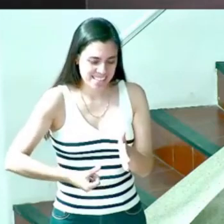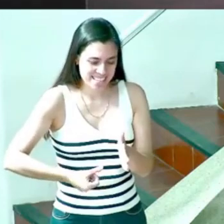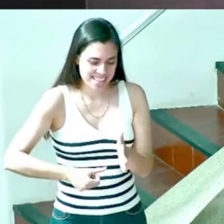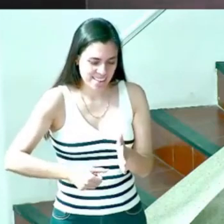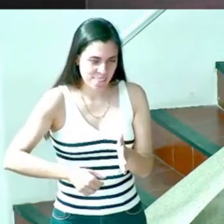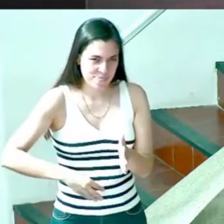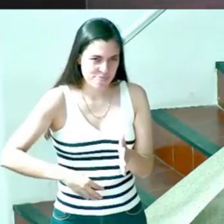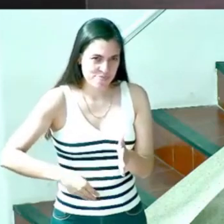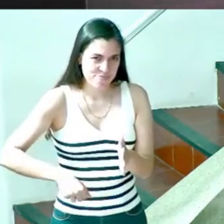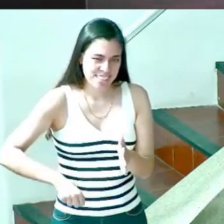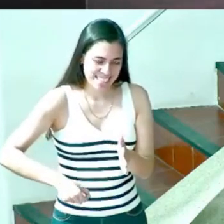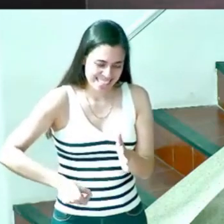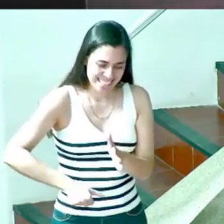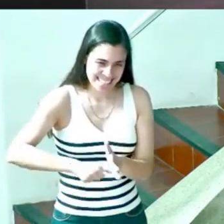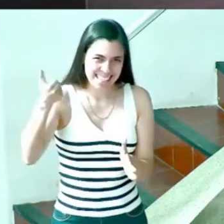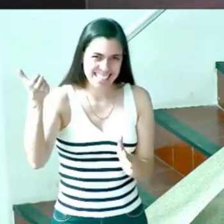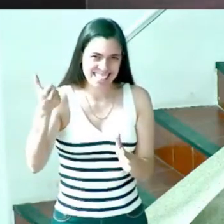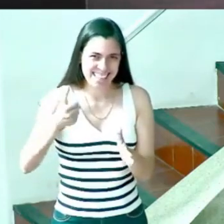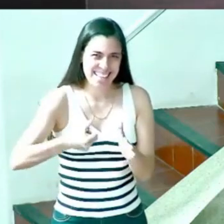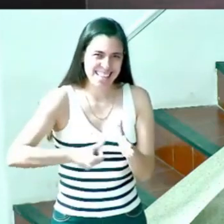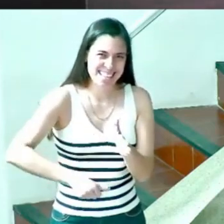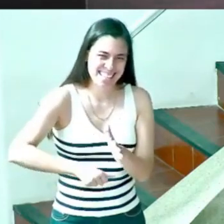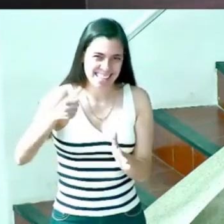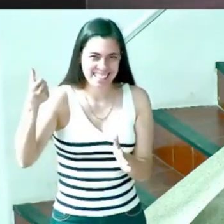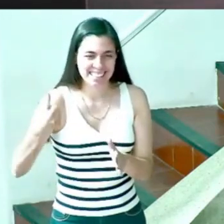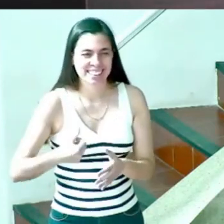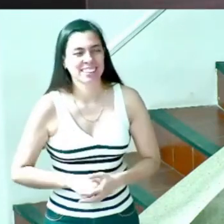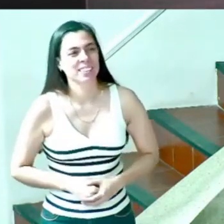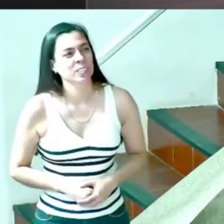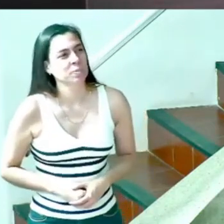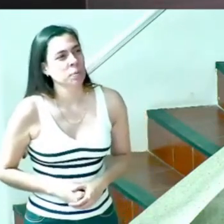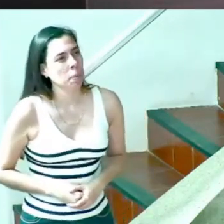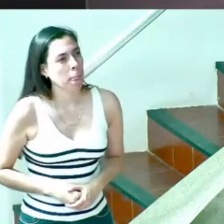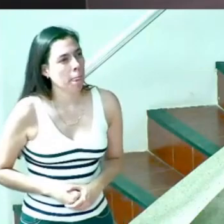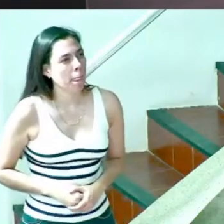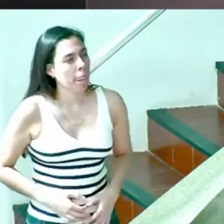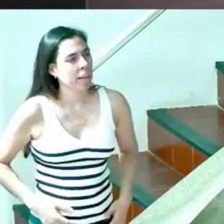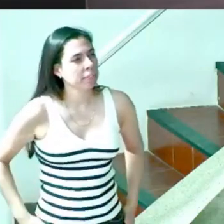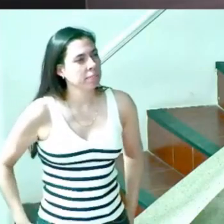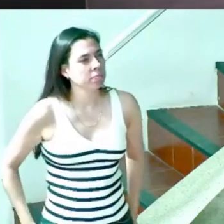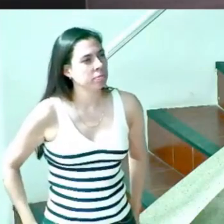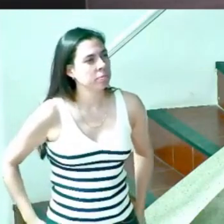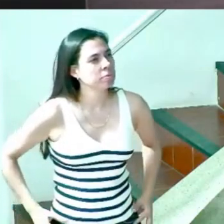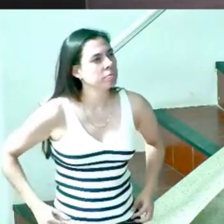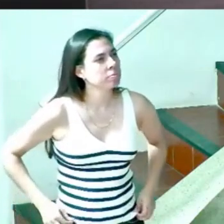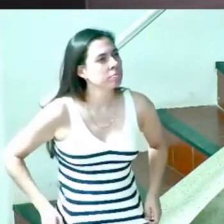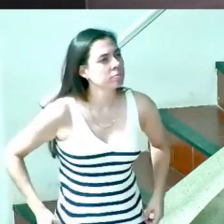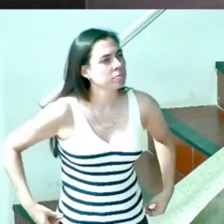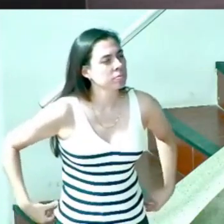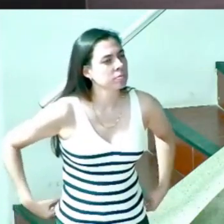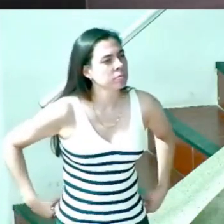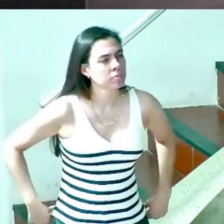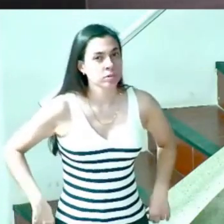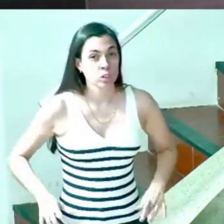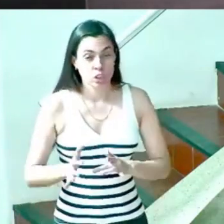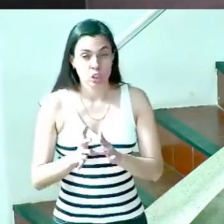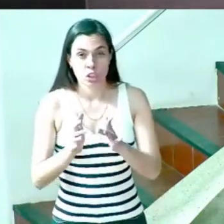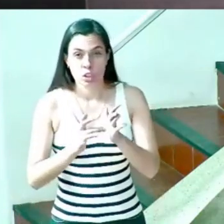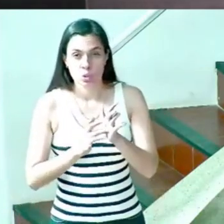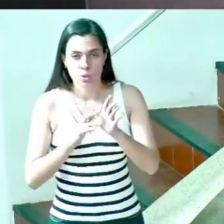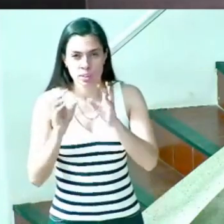sermão pregado por Cristo e registrado por Mateus, ali do capítulo 5 até o capítulo